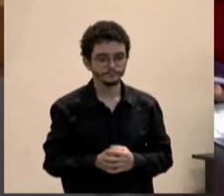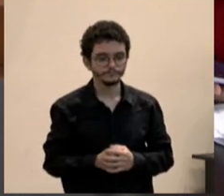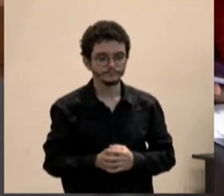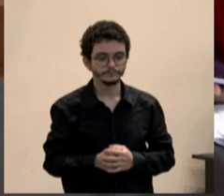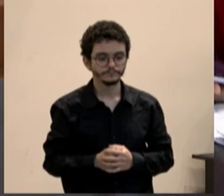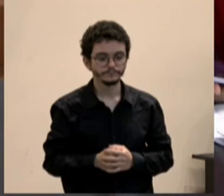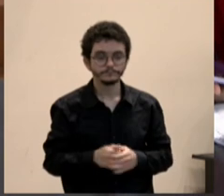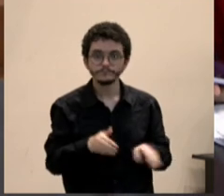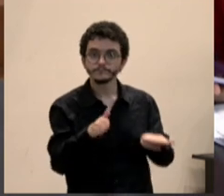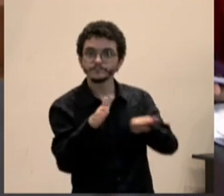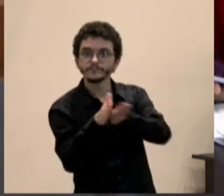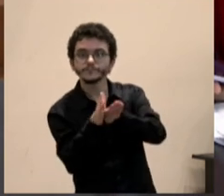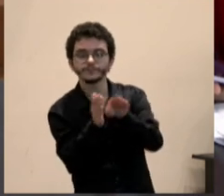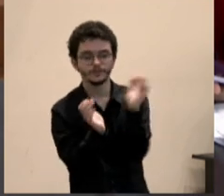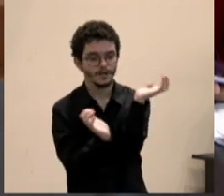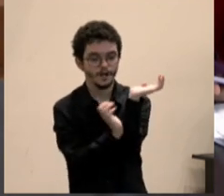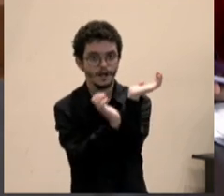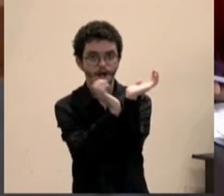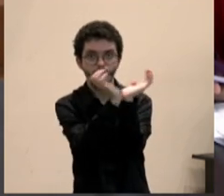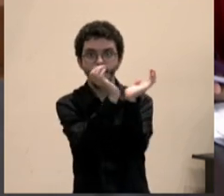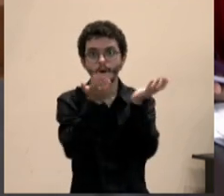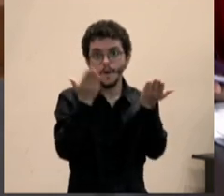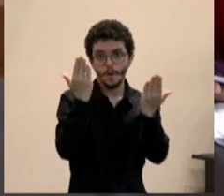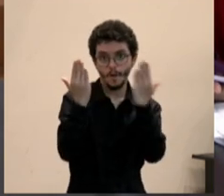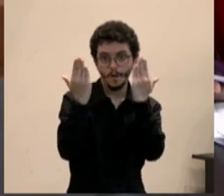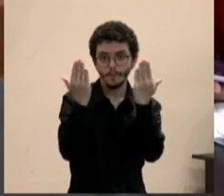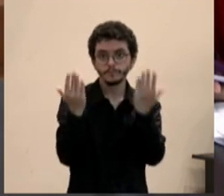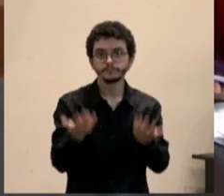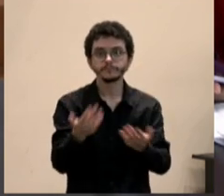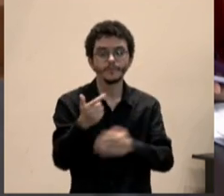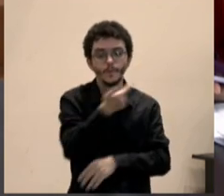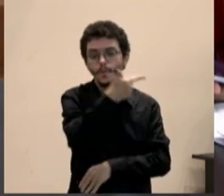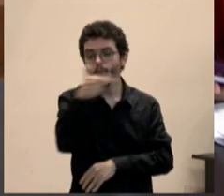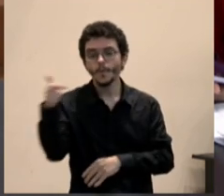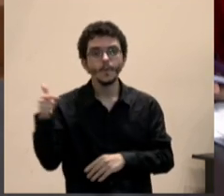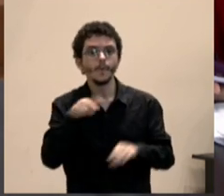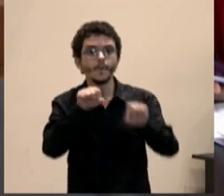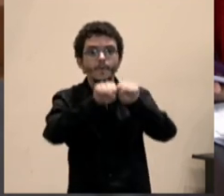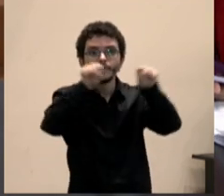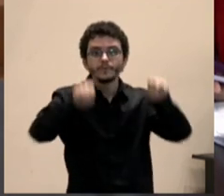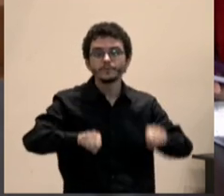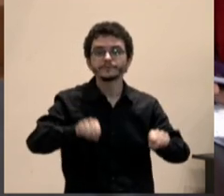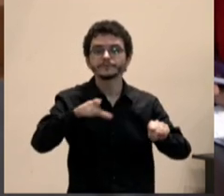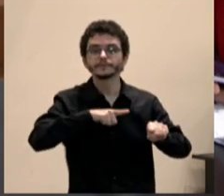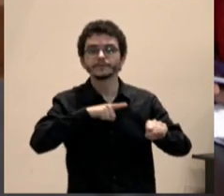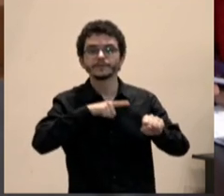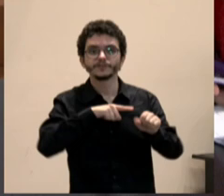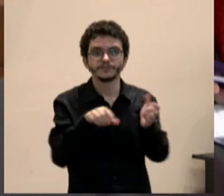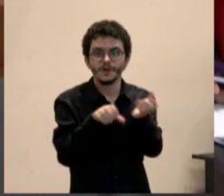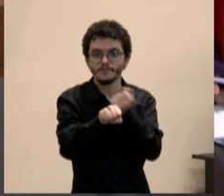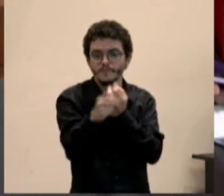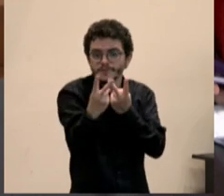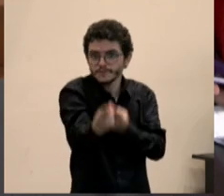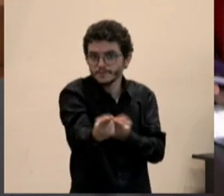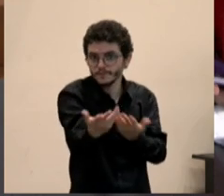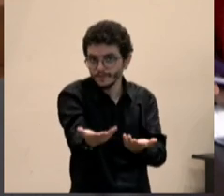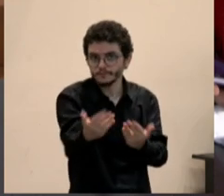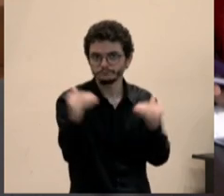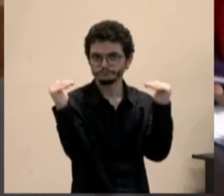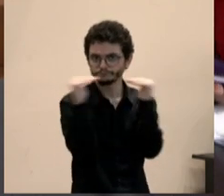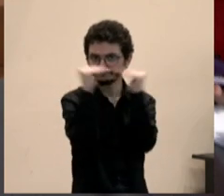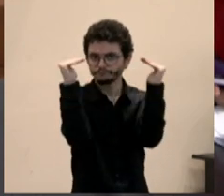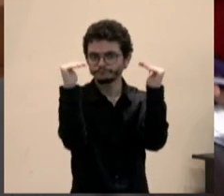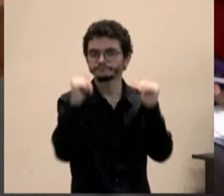atingir patamares comparativos com os demais servidores que tinham a mesma formação. Equiparar.